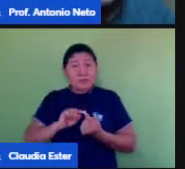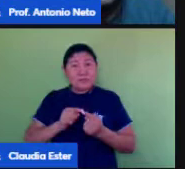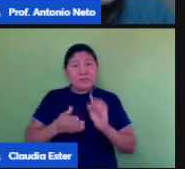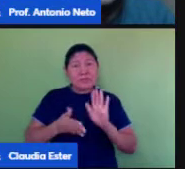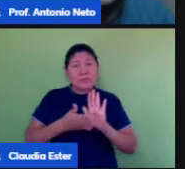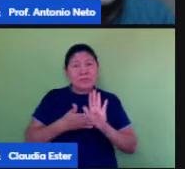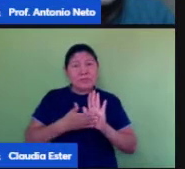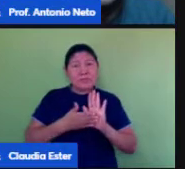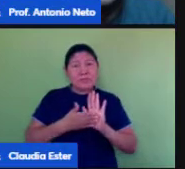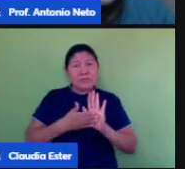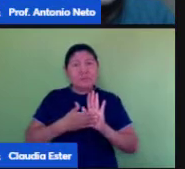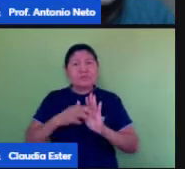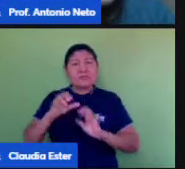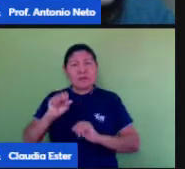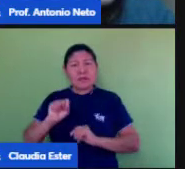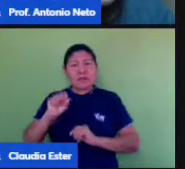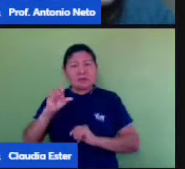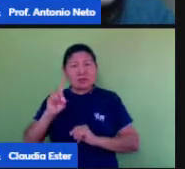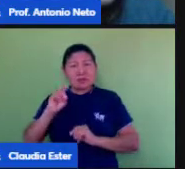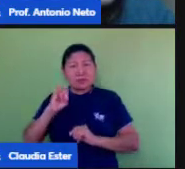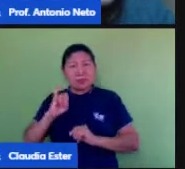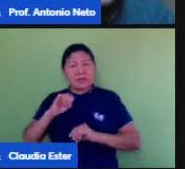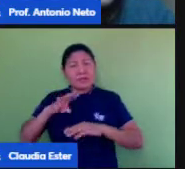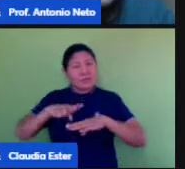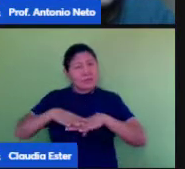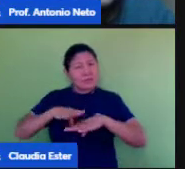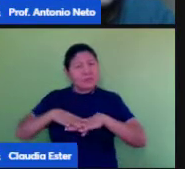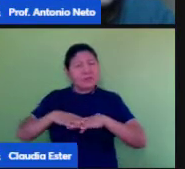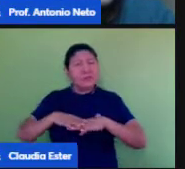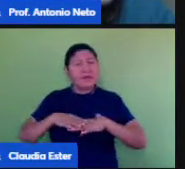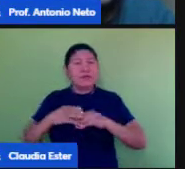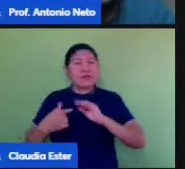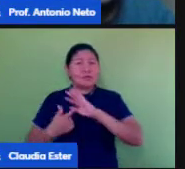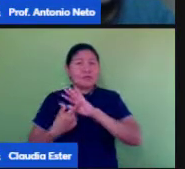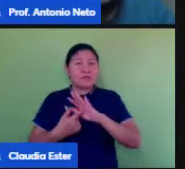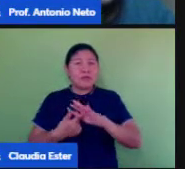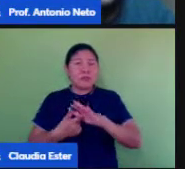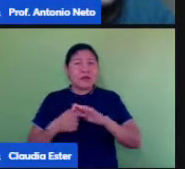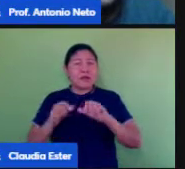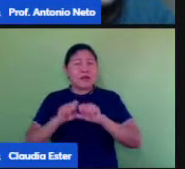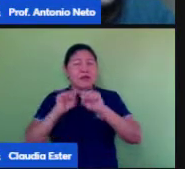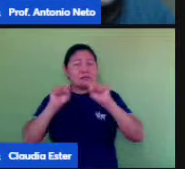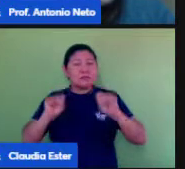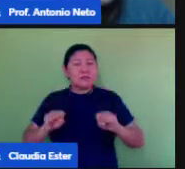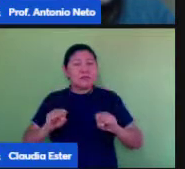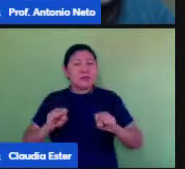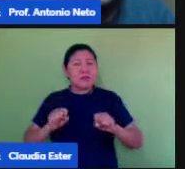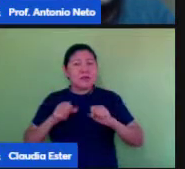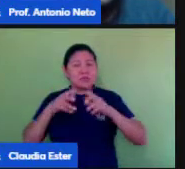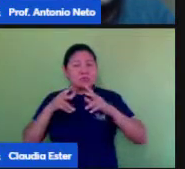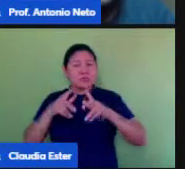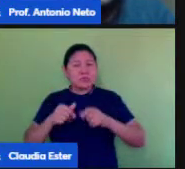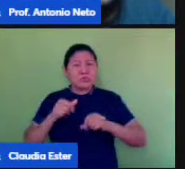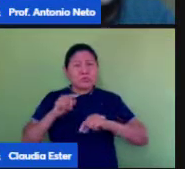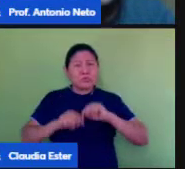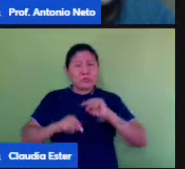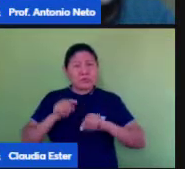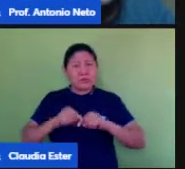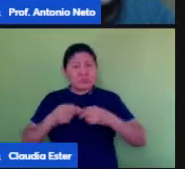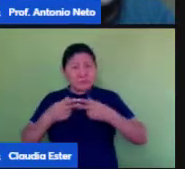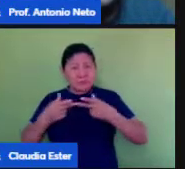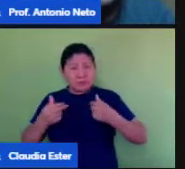nas SDIs na matemática. Sistematizar a noção de que adicionar equivale a